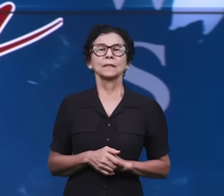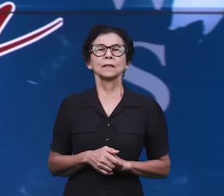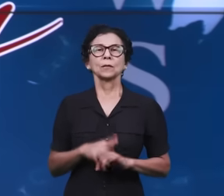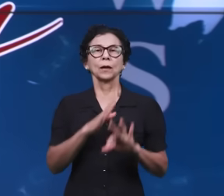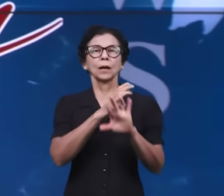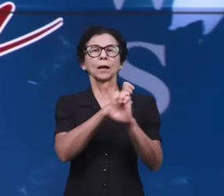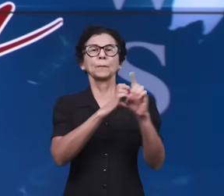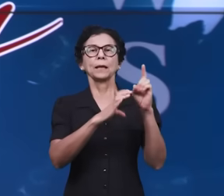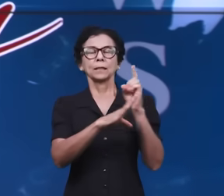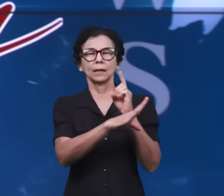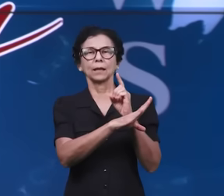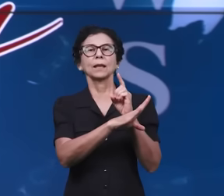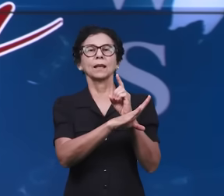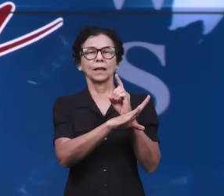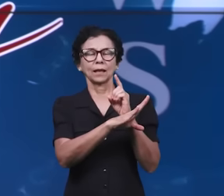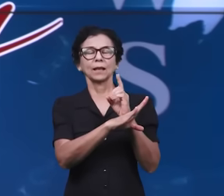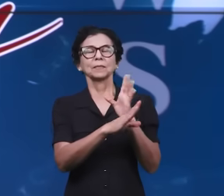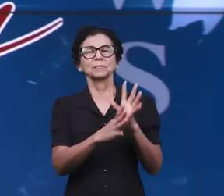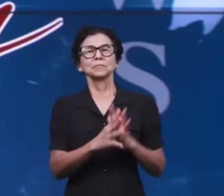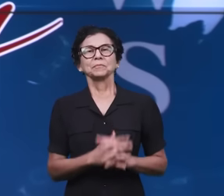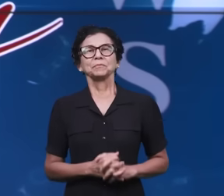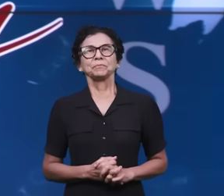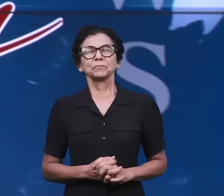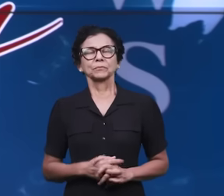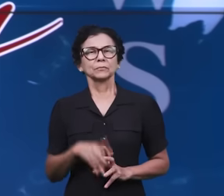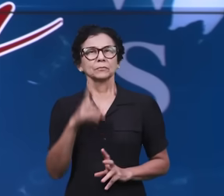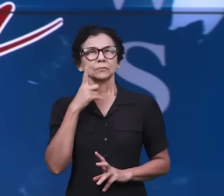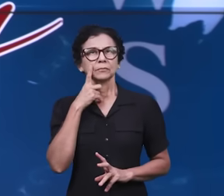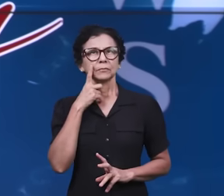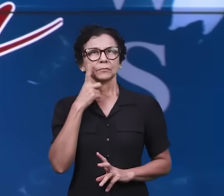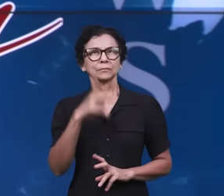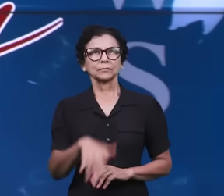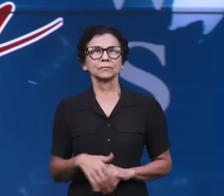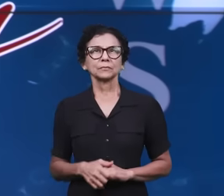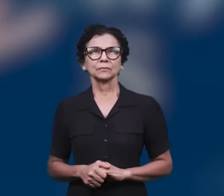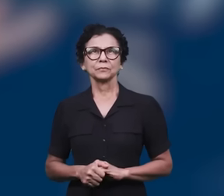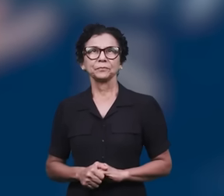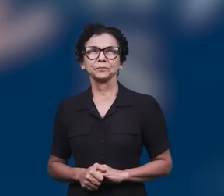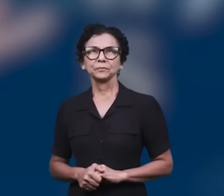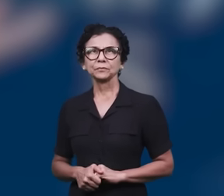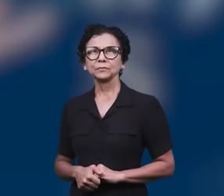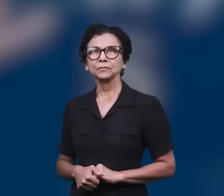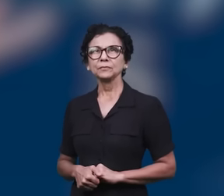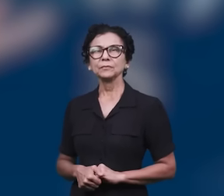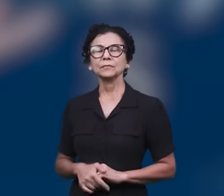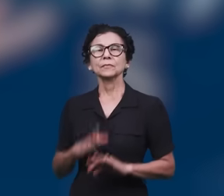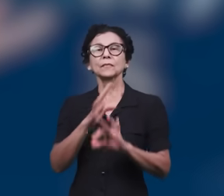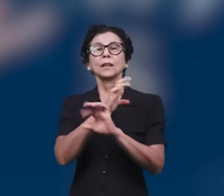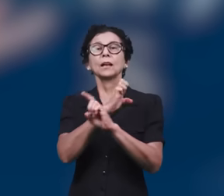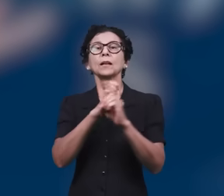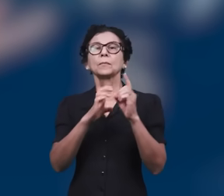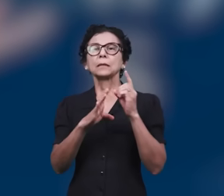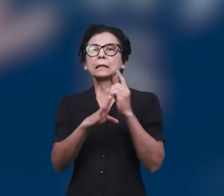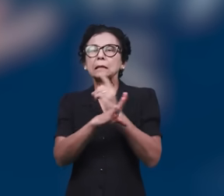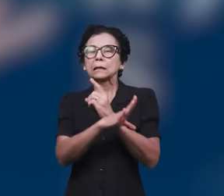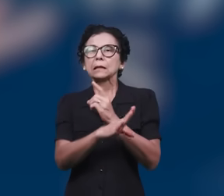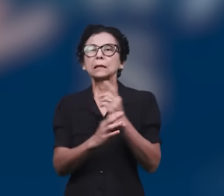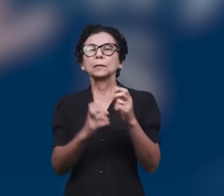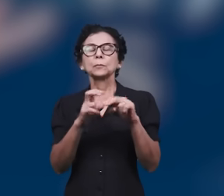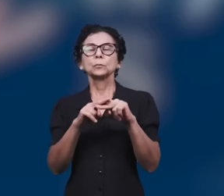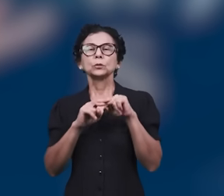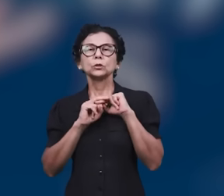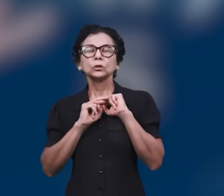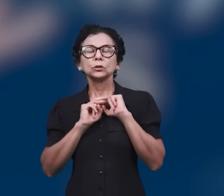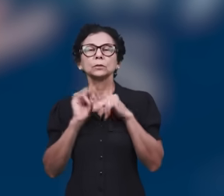EBD, sobre a nossa Escola Bíblica Dominical. Vamos conferir essa experiência? A EBD para nós tem sido motivo